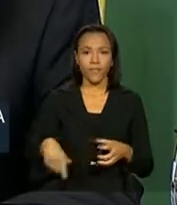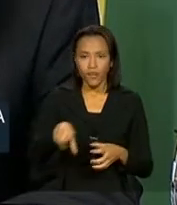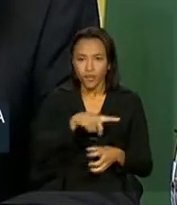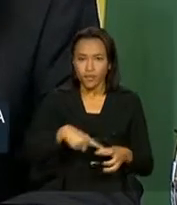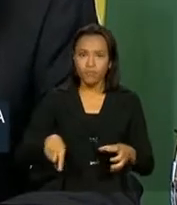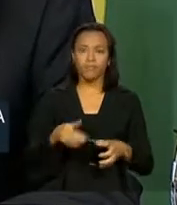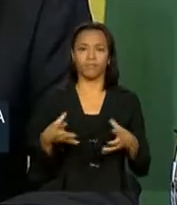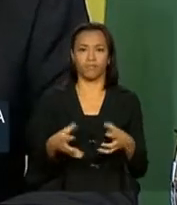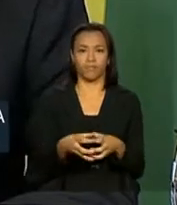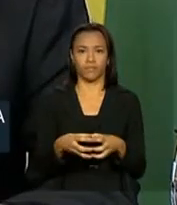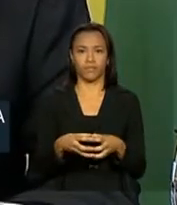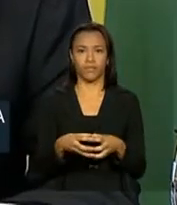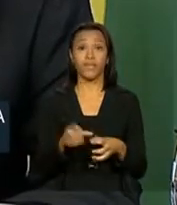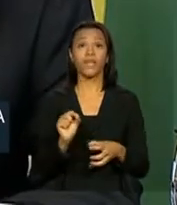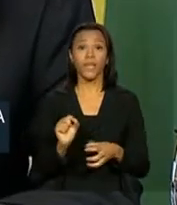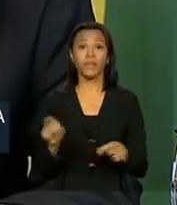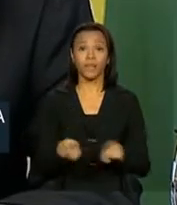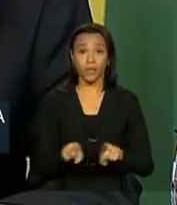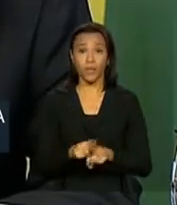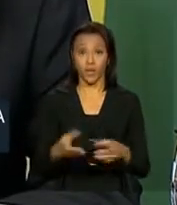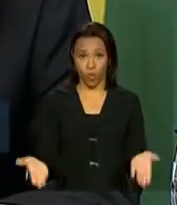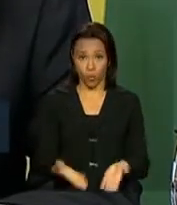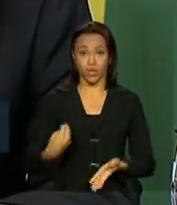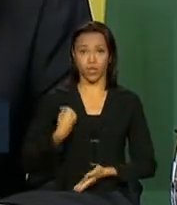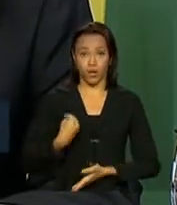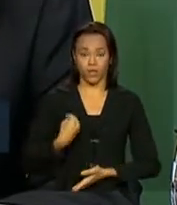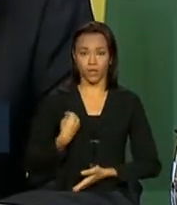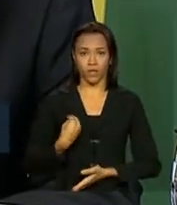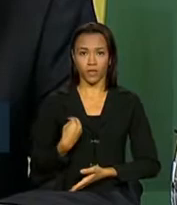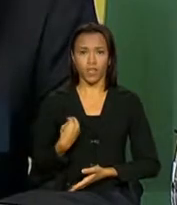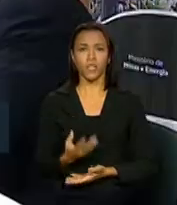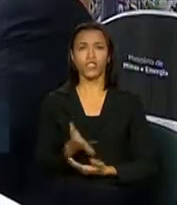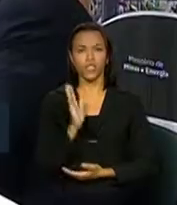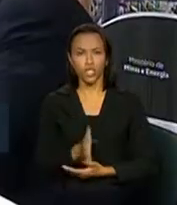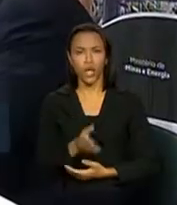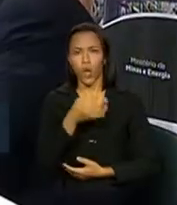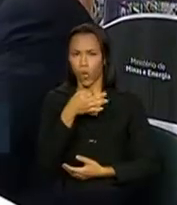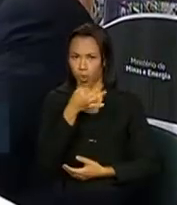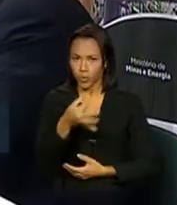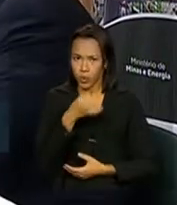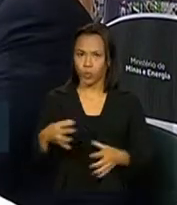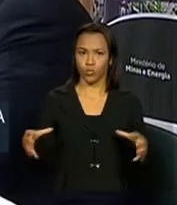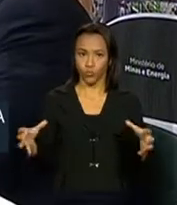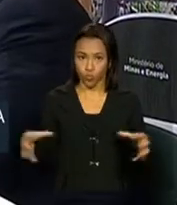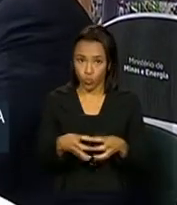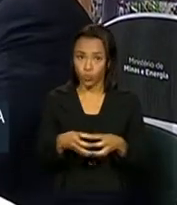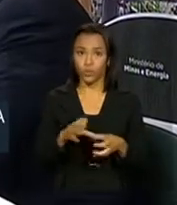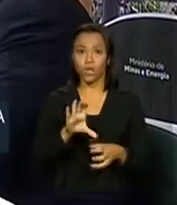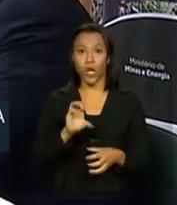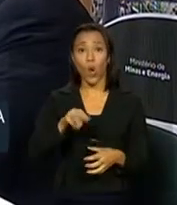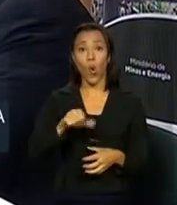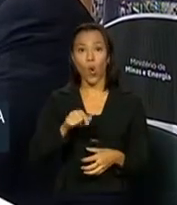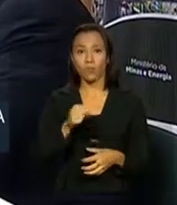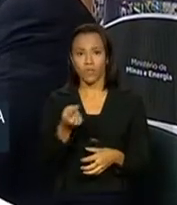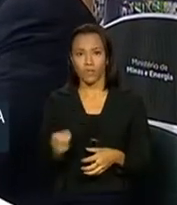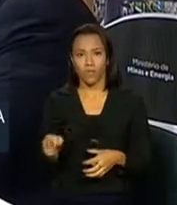doutor Arno, que também se encontra aqui, participou desta comissão. Foi uma comissão,